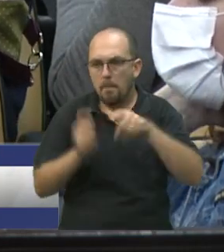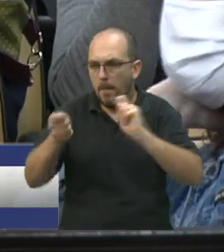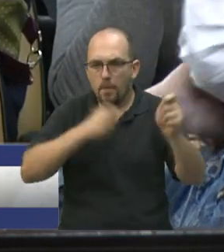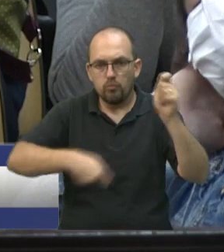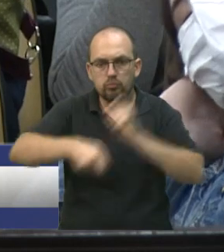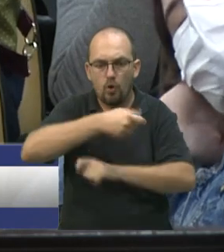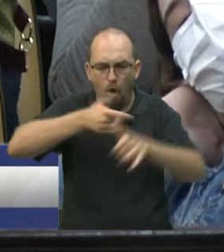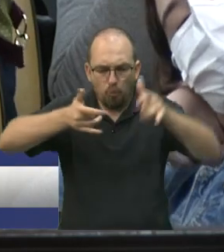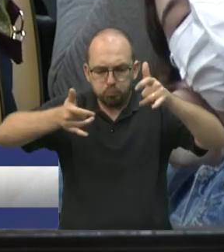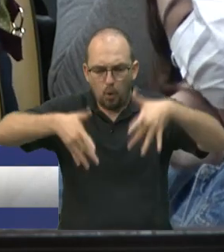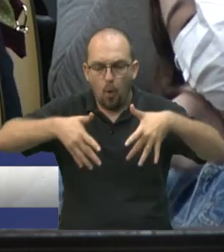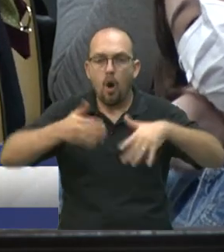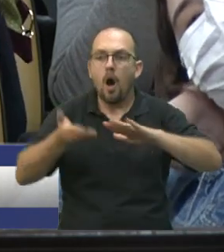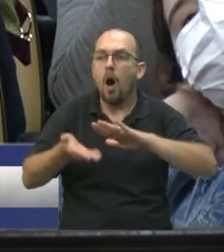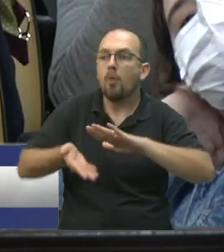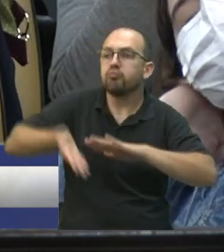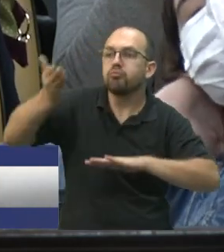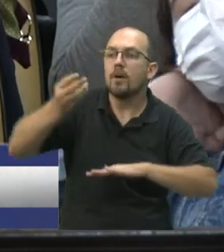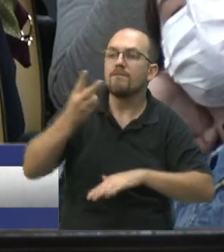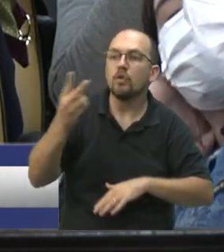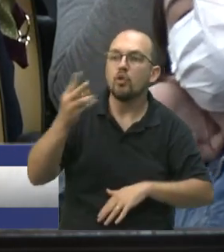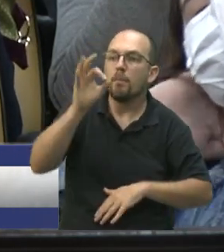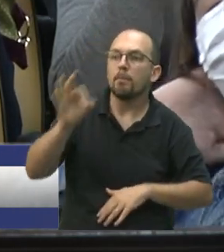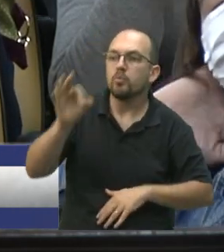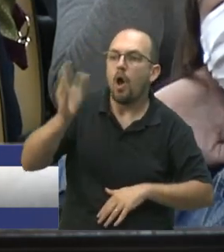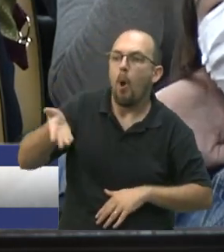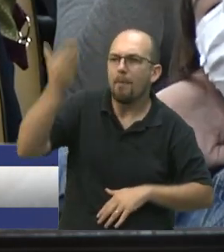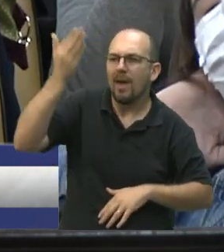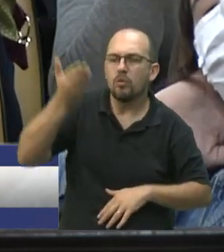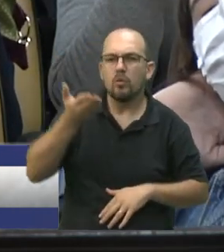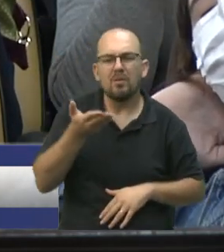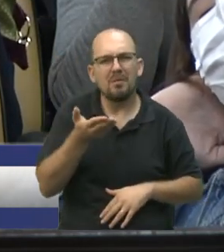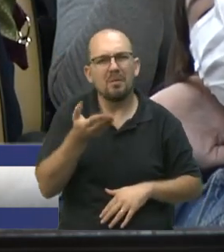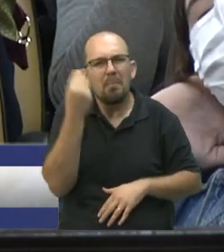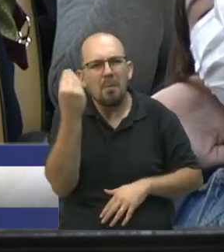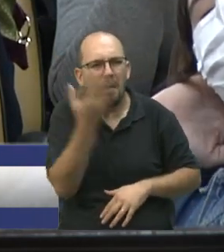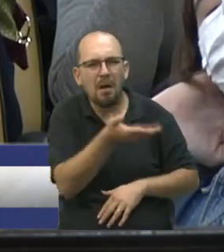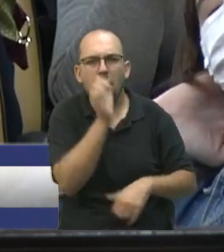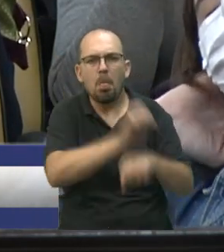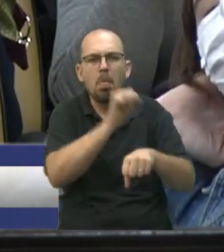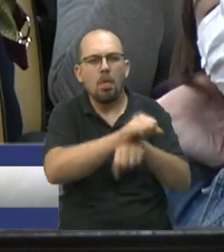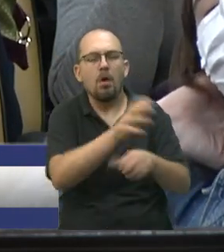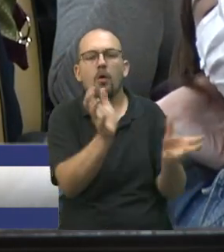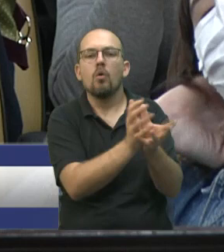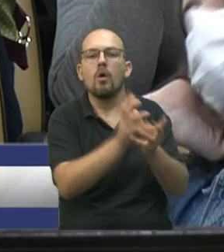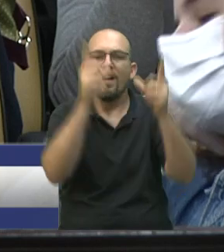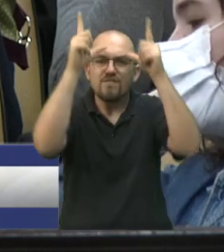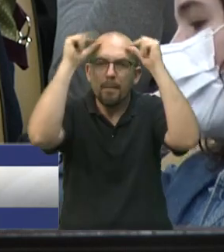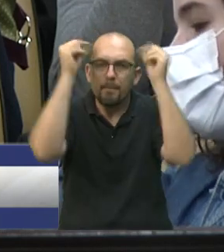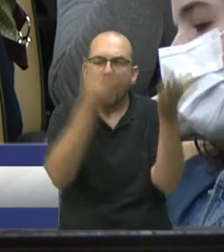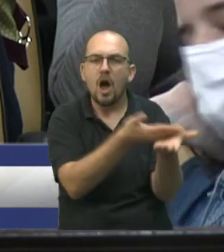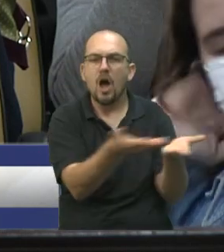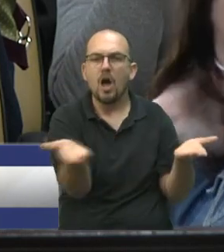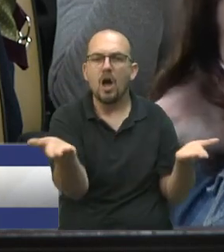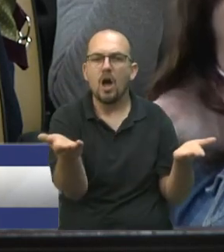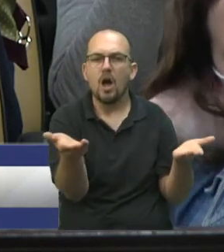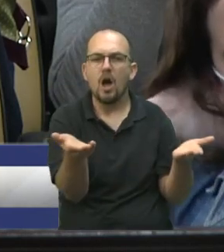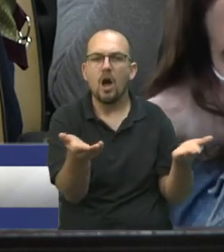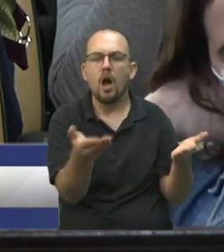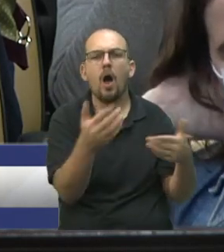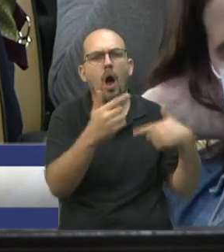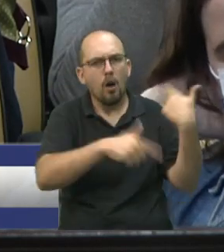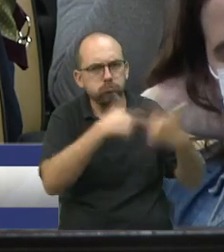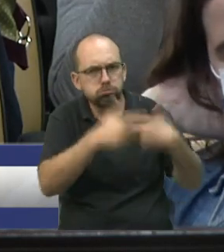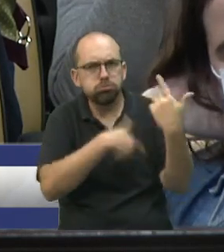de 22% de aumento, não tem cabimento deixar os profissionais da enfermagem que tiveram na linha